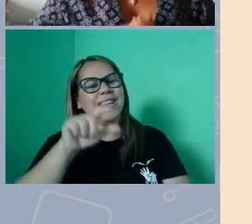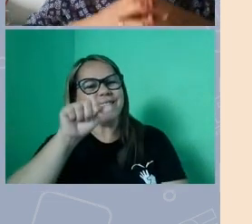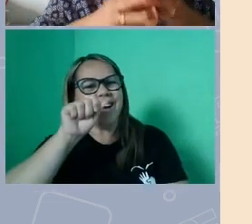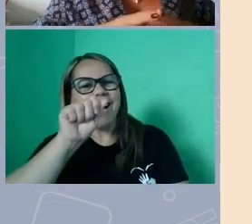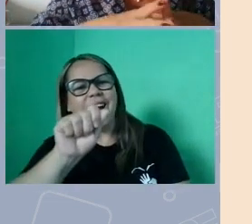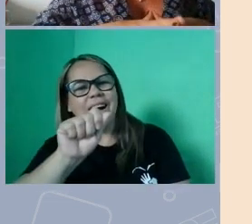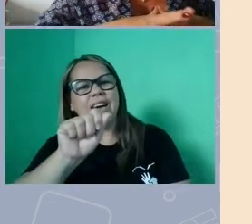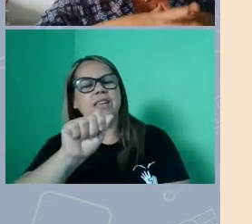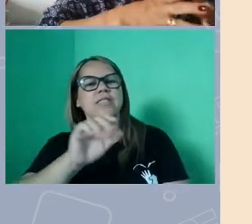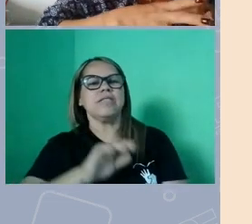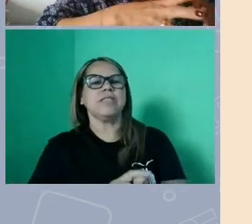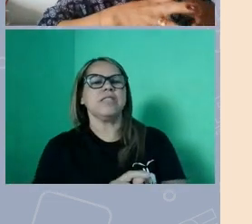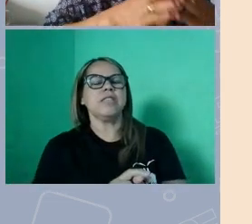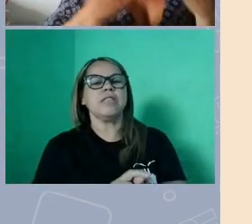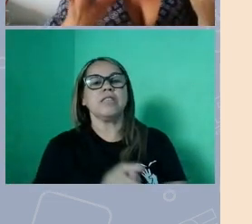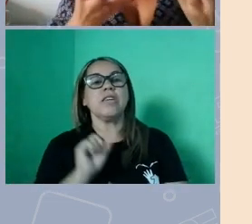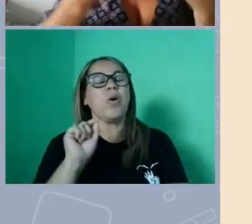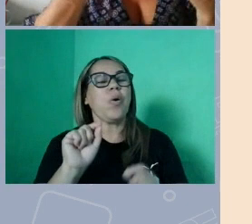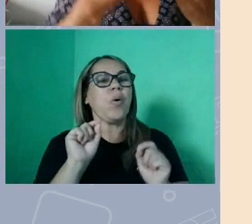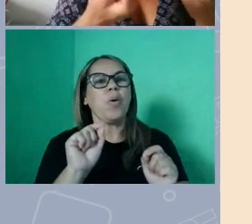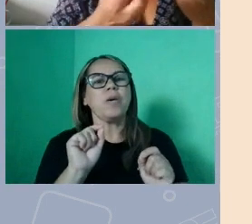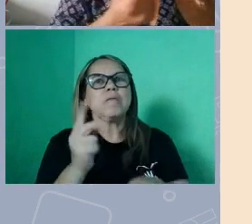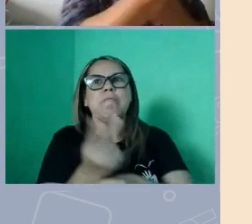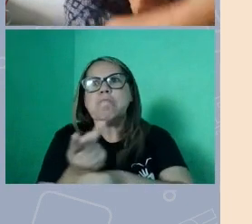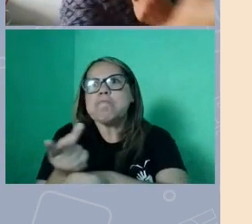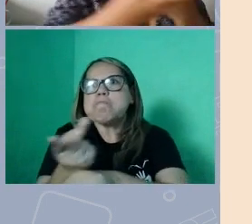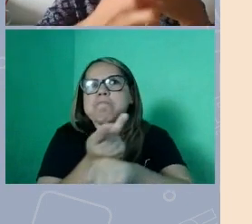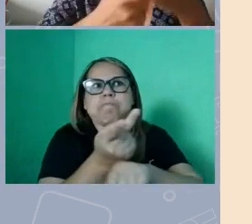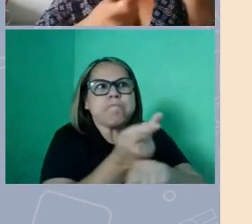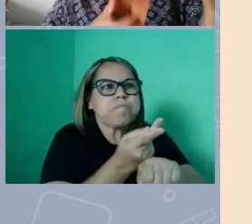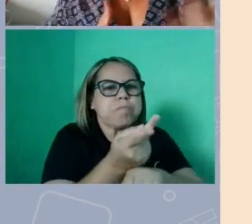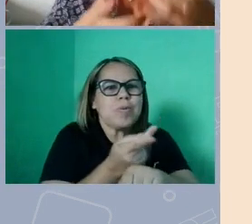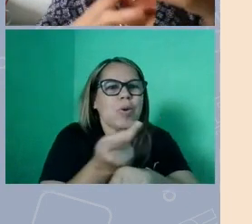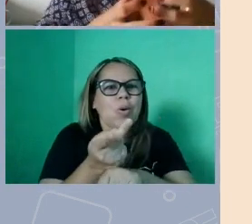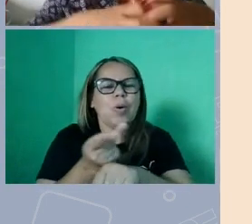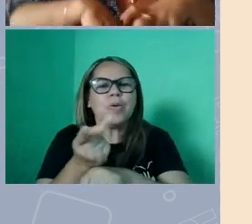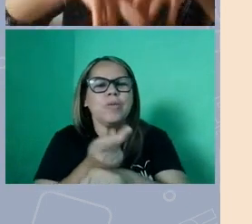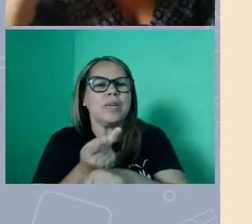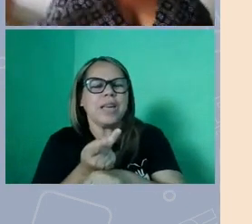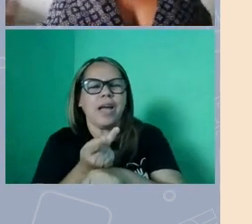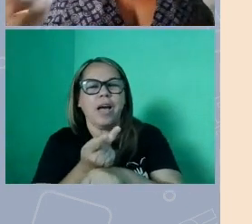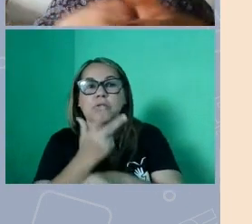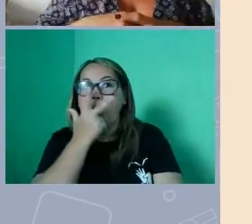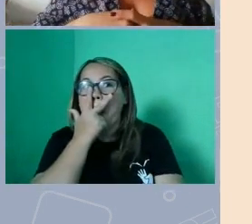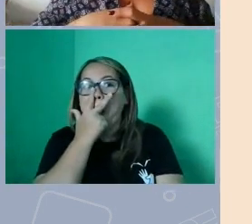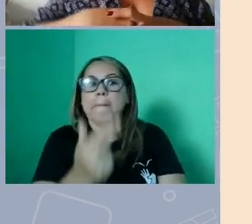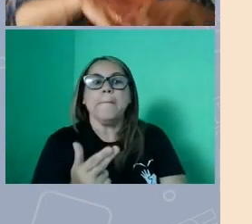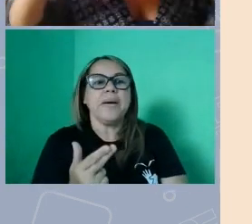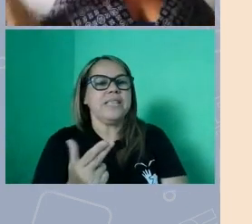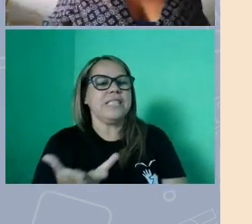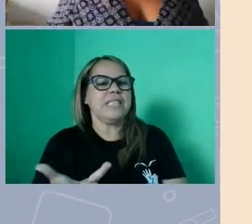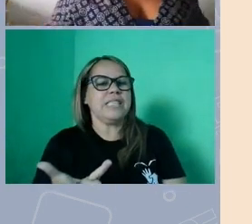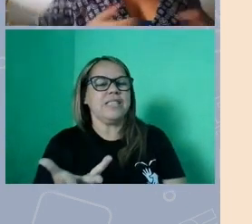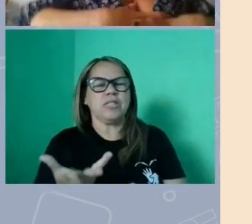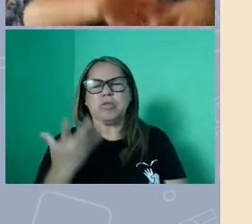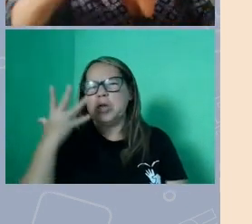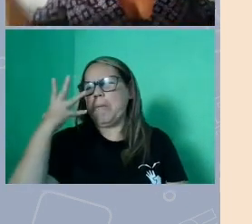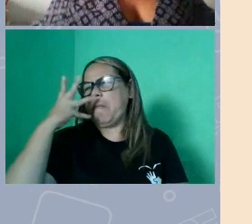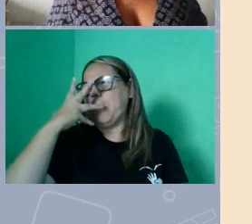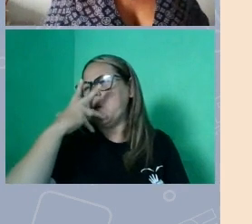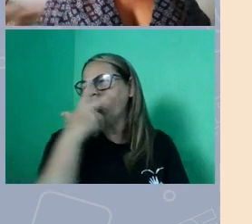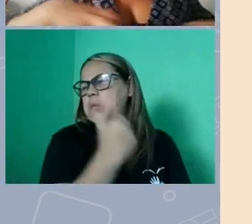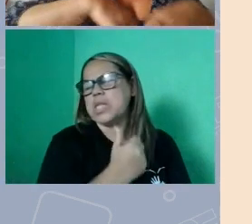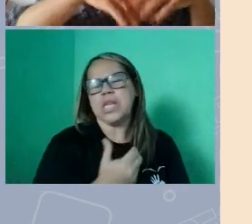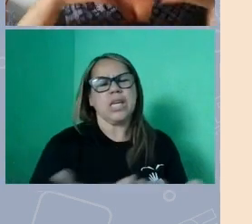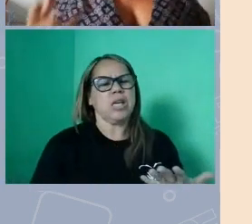marcado que é exatamente buscar trazer essa aparência né o que o que é belo né o que é